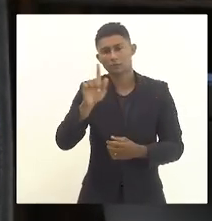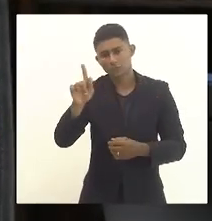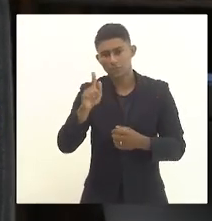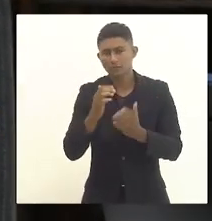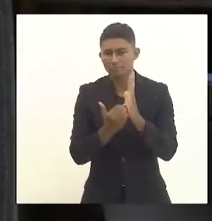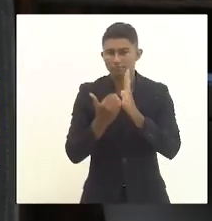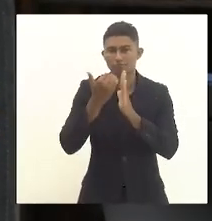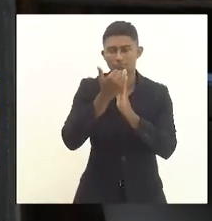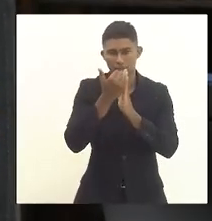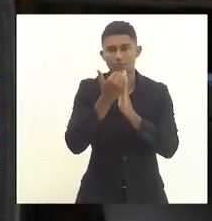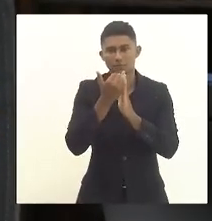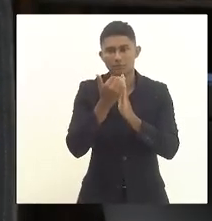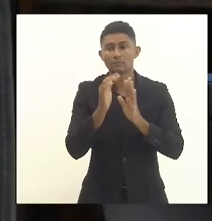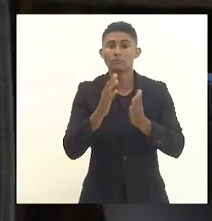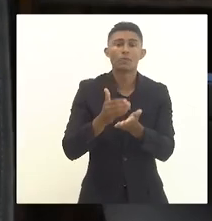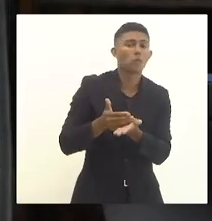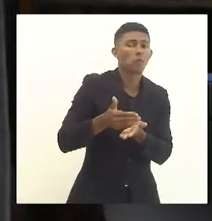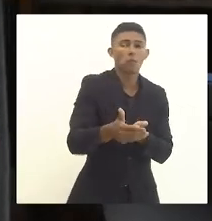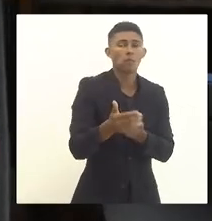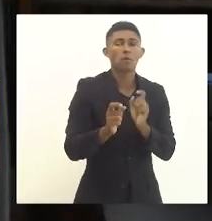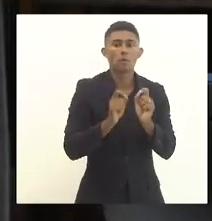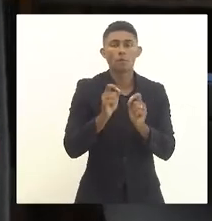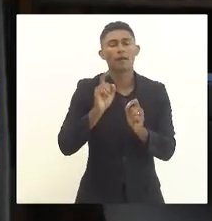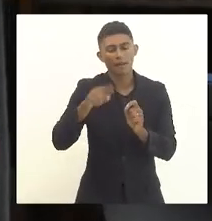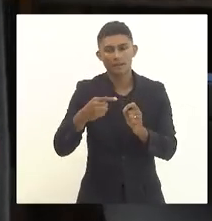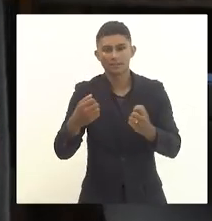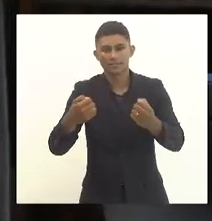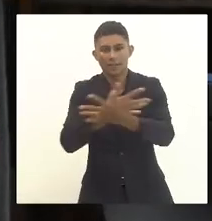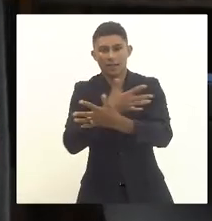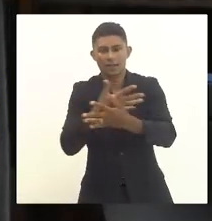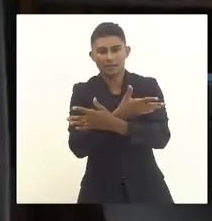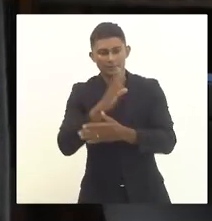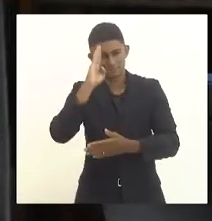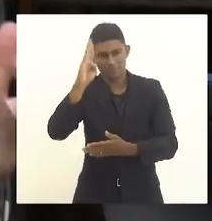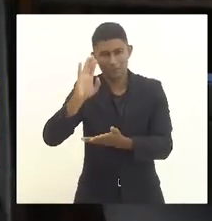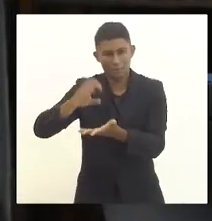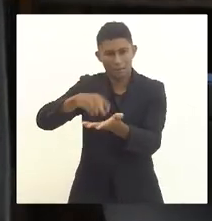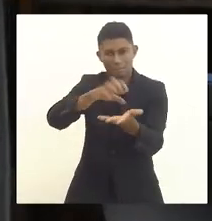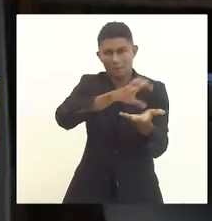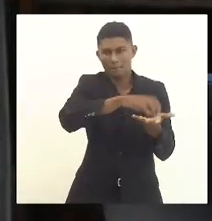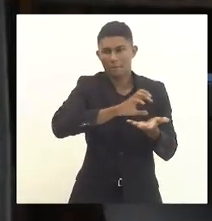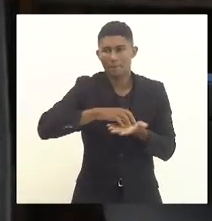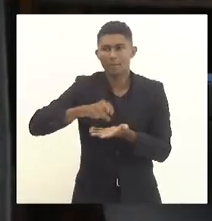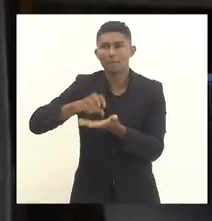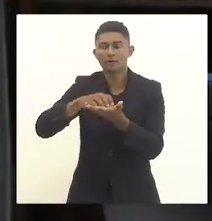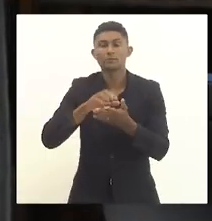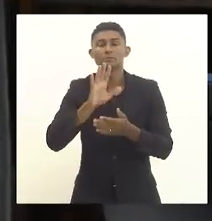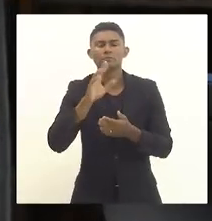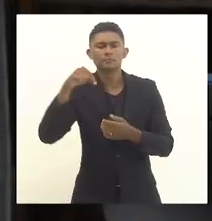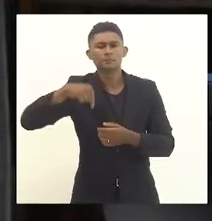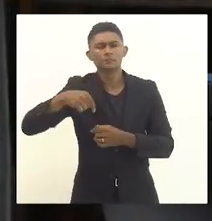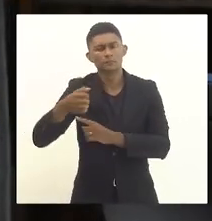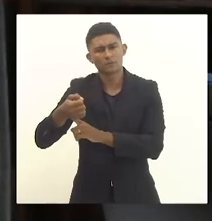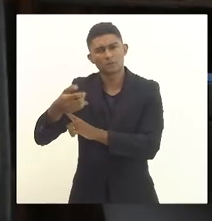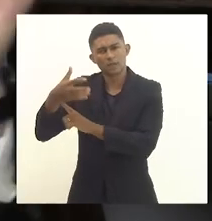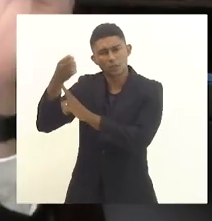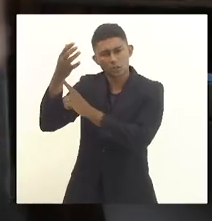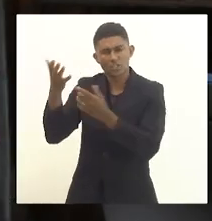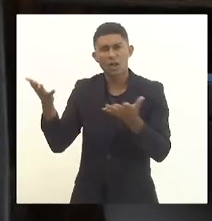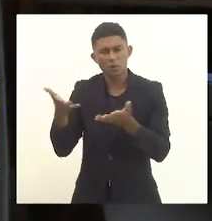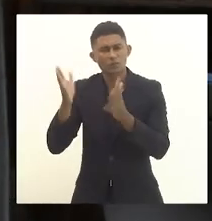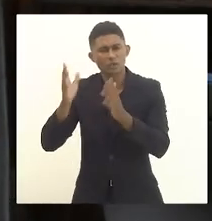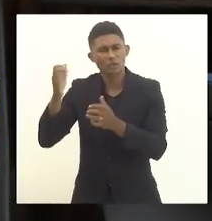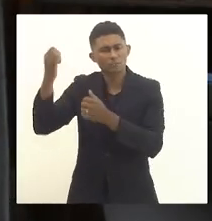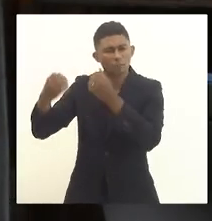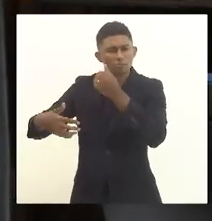longo do tempo, iniciando-se pelas capitais. Parte das tecnologias aqui expostas hoje, inclusive